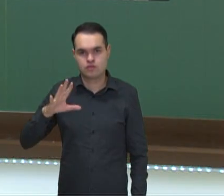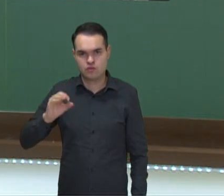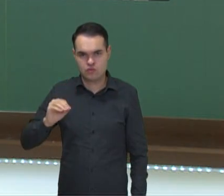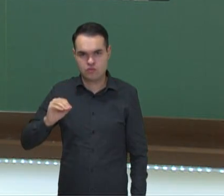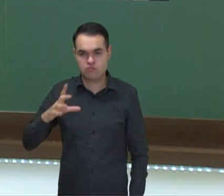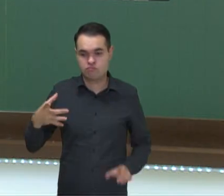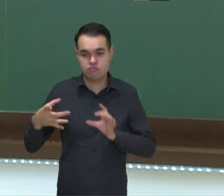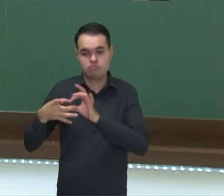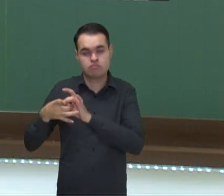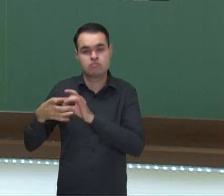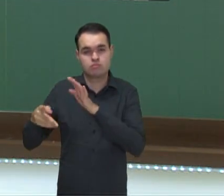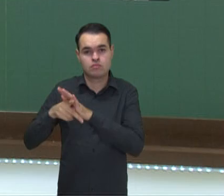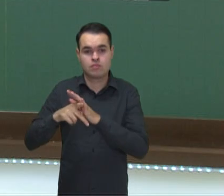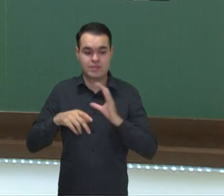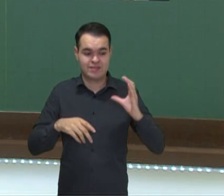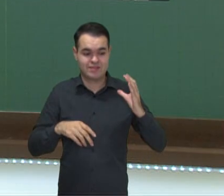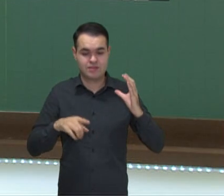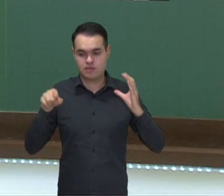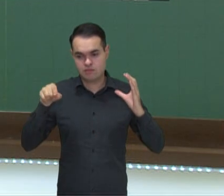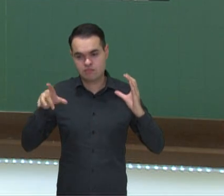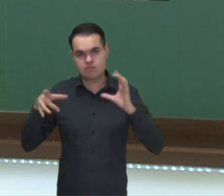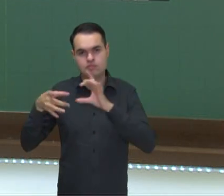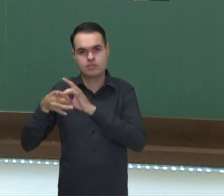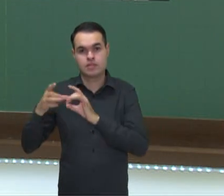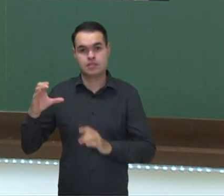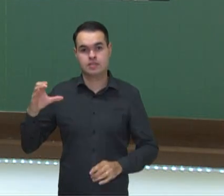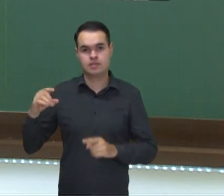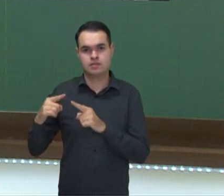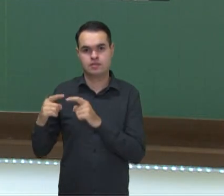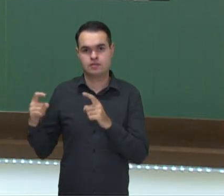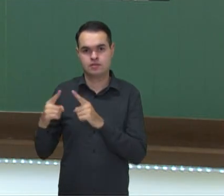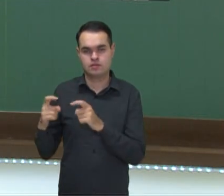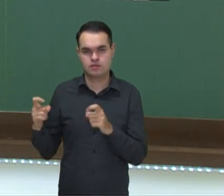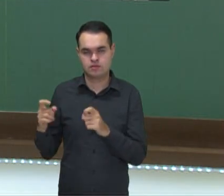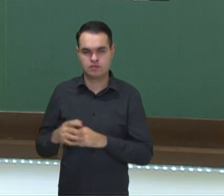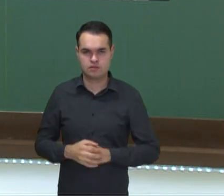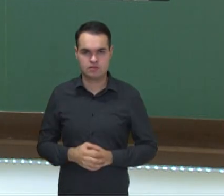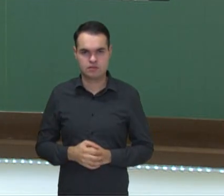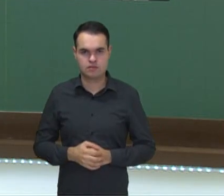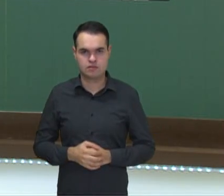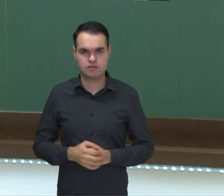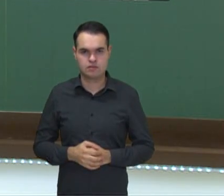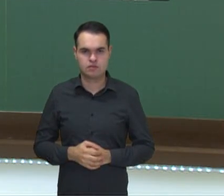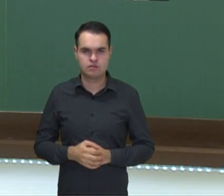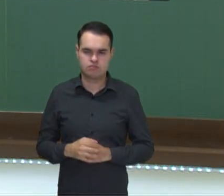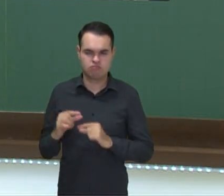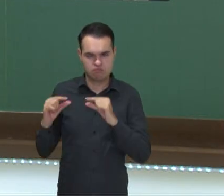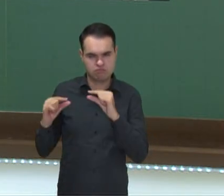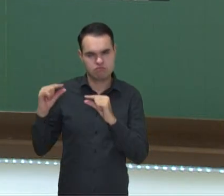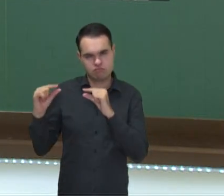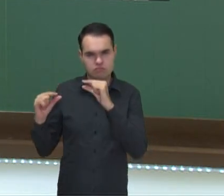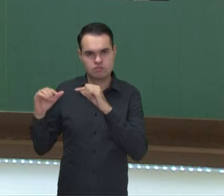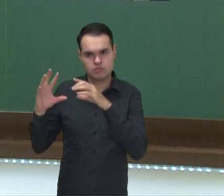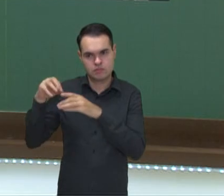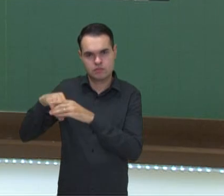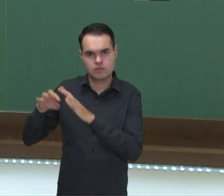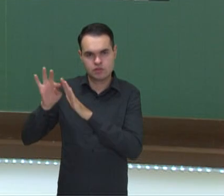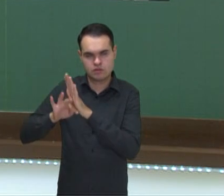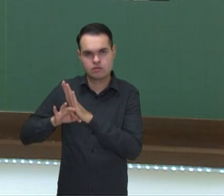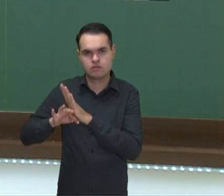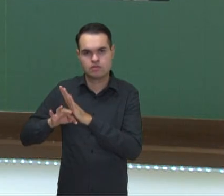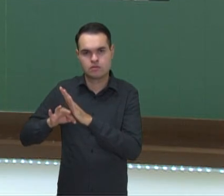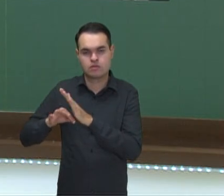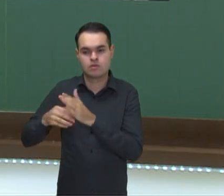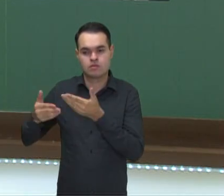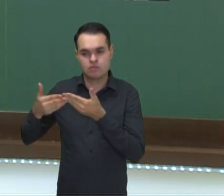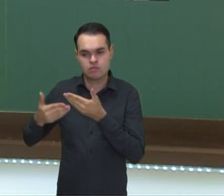ciência, o discurso tende a ser científico, mesmo que em poucos momentos do texto. E o restante, nós